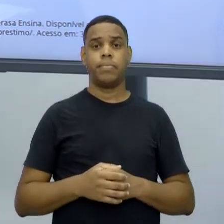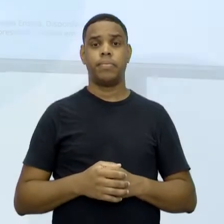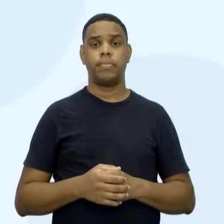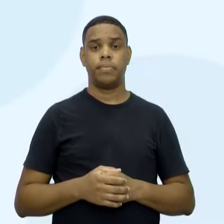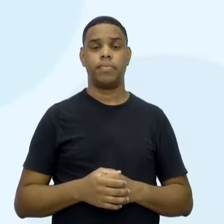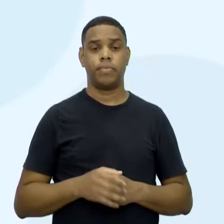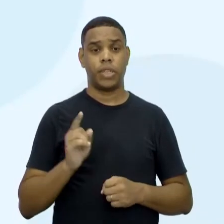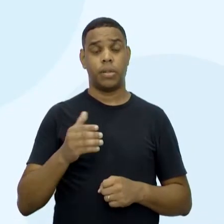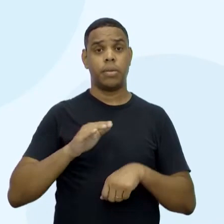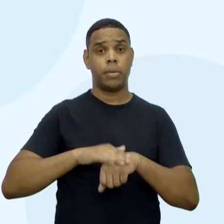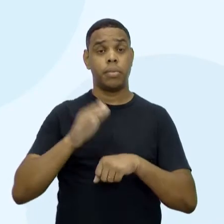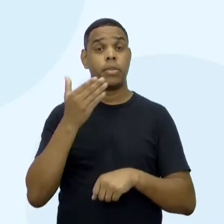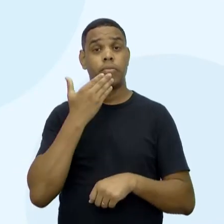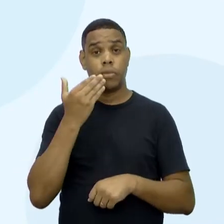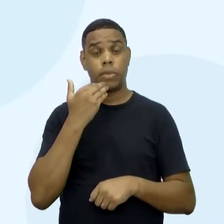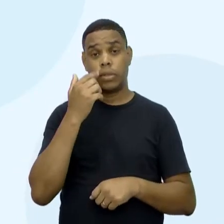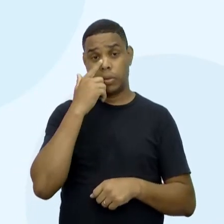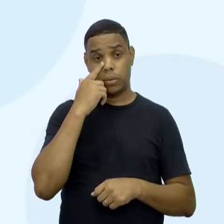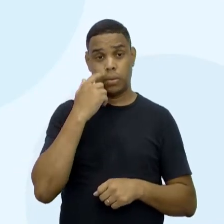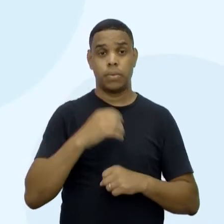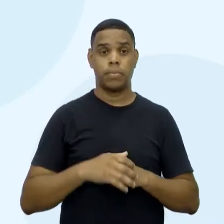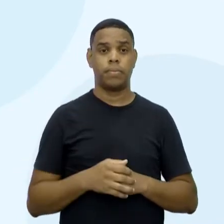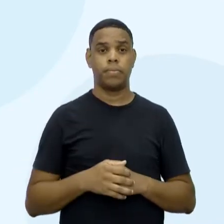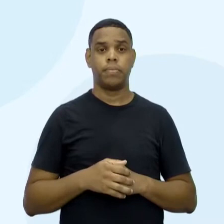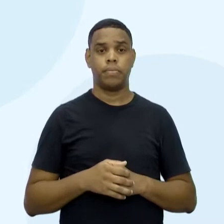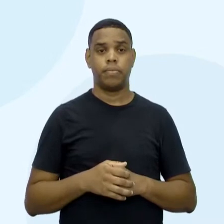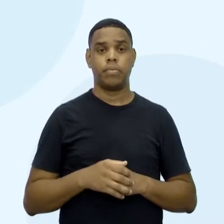aí a praticidade,